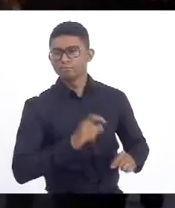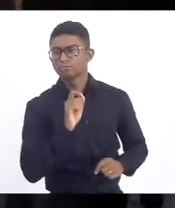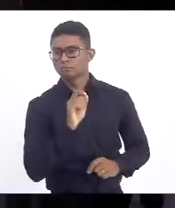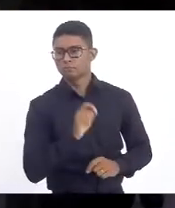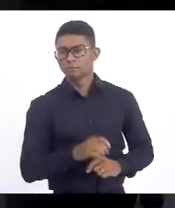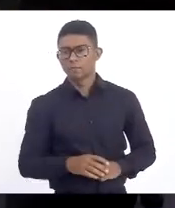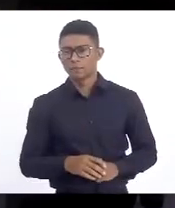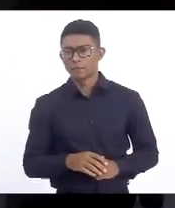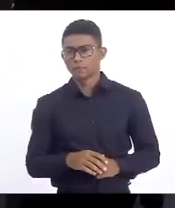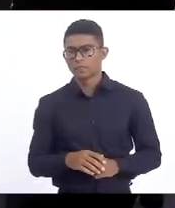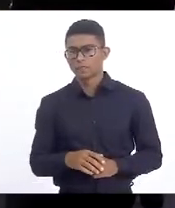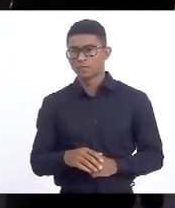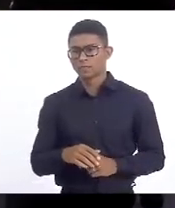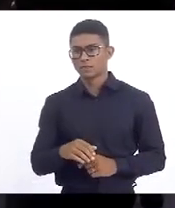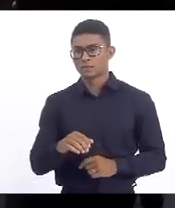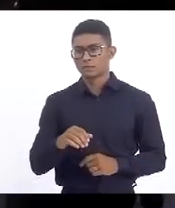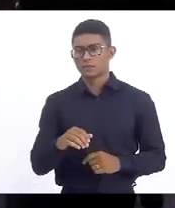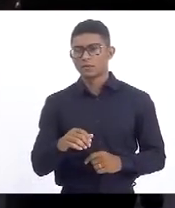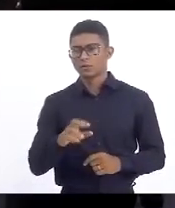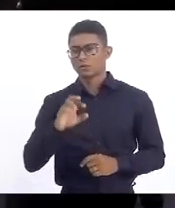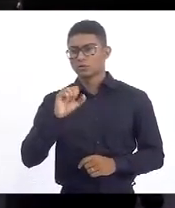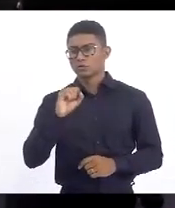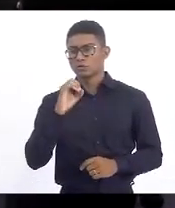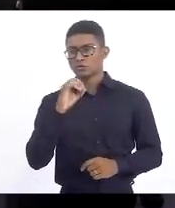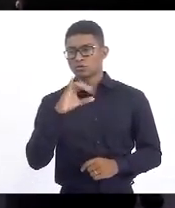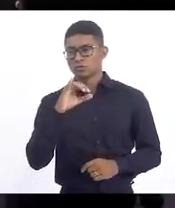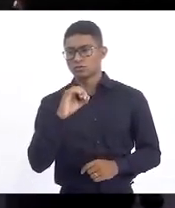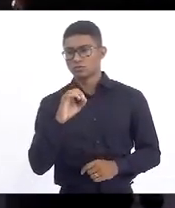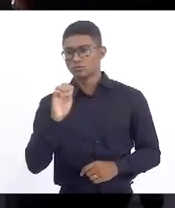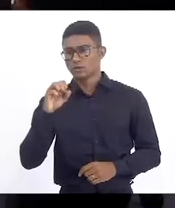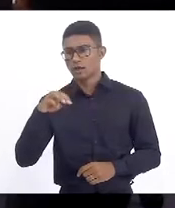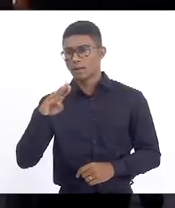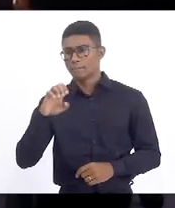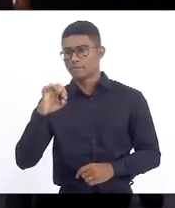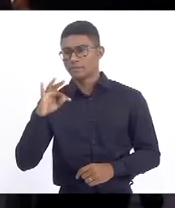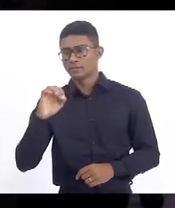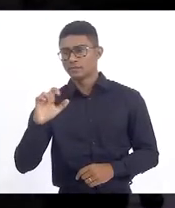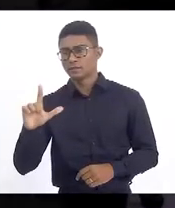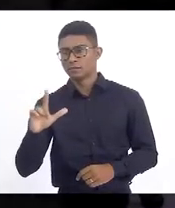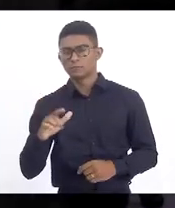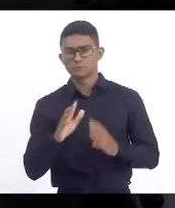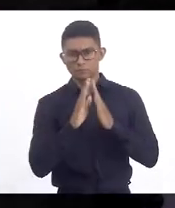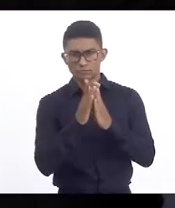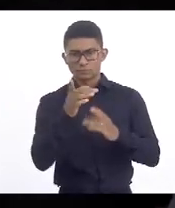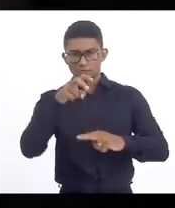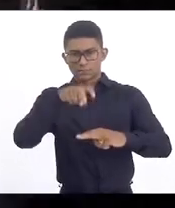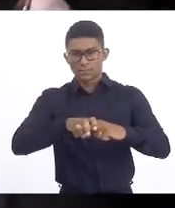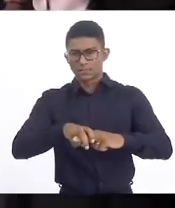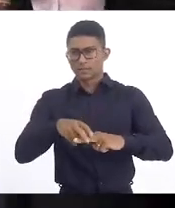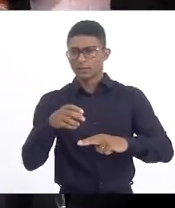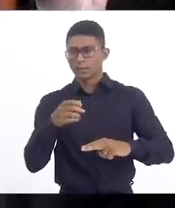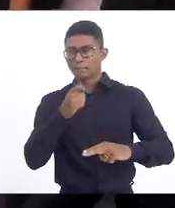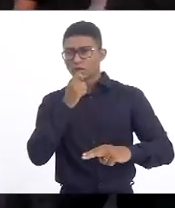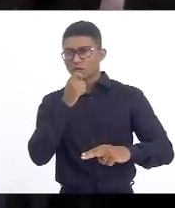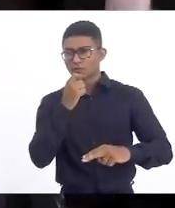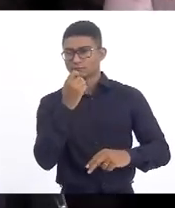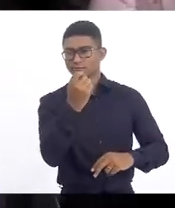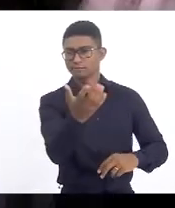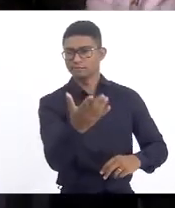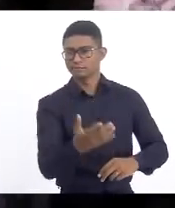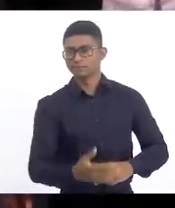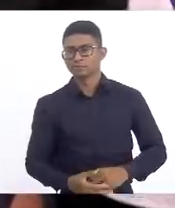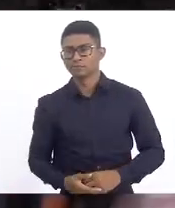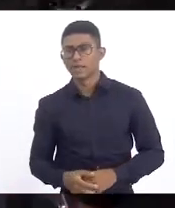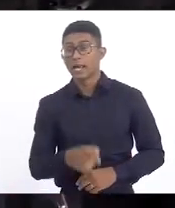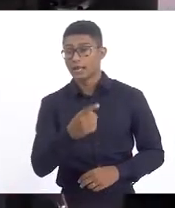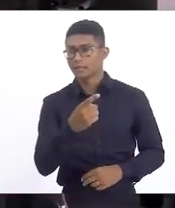Defensoria Socioambiental, está aí? Isso. Senta aí que nós vamos levar o microfone para você, querido. Esse que pediu